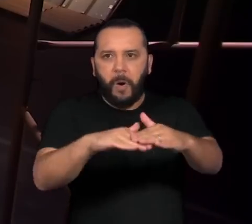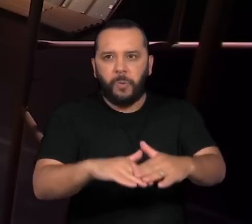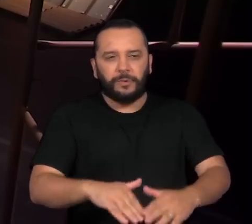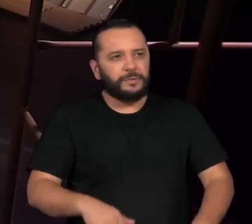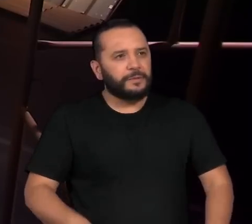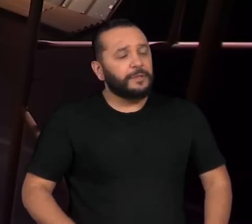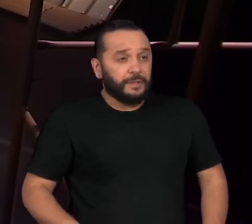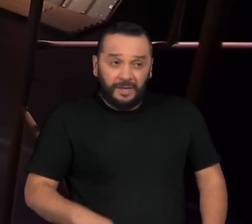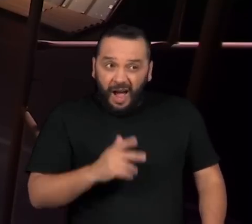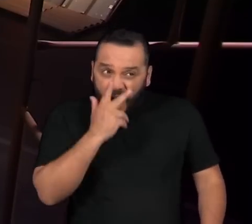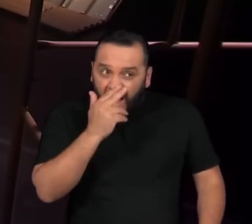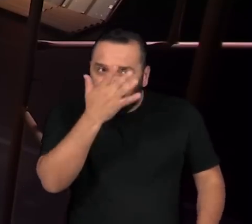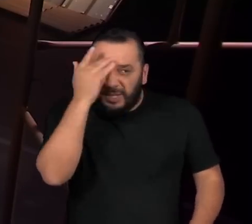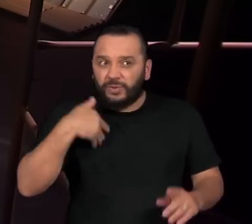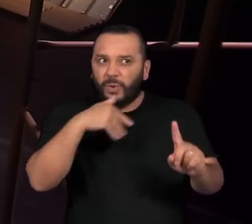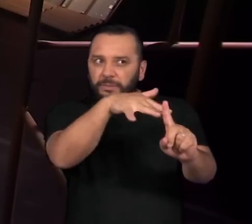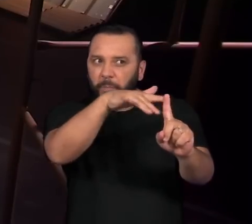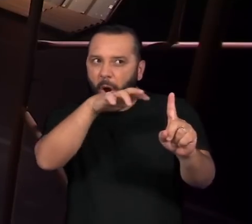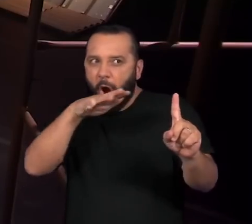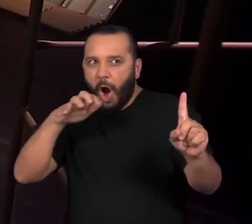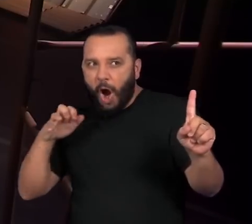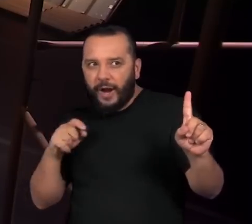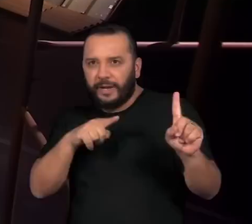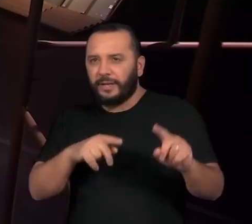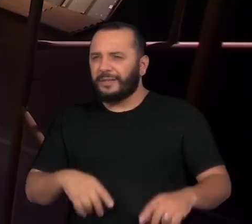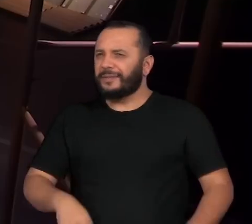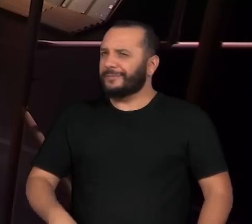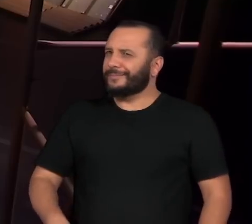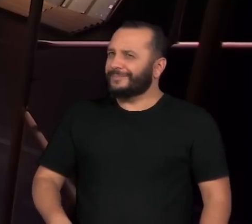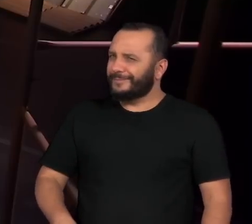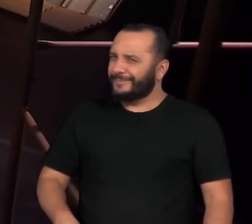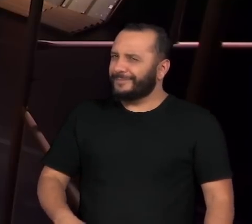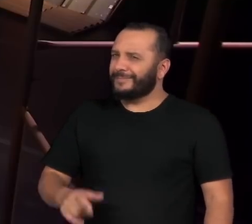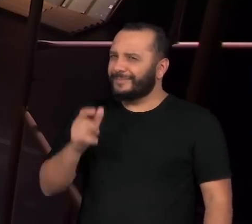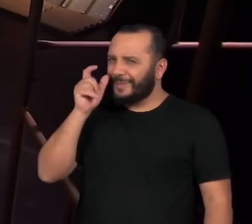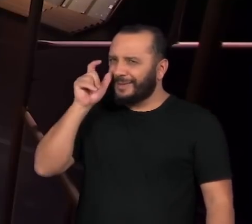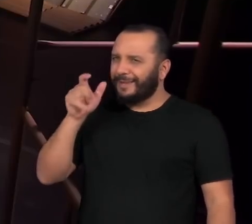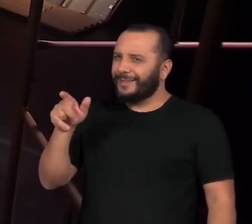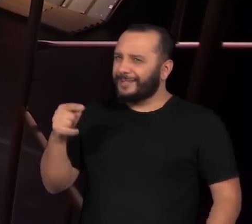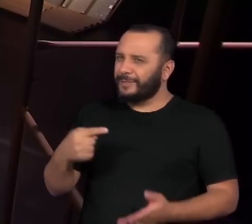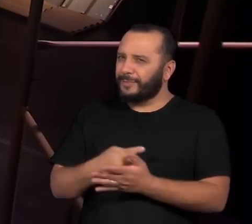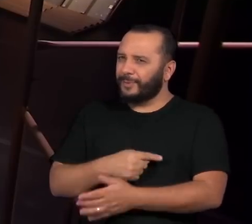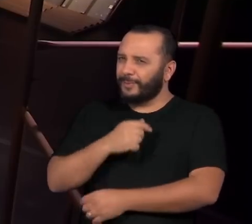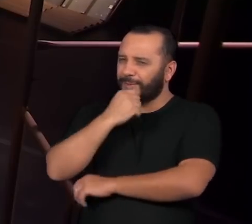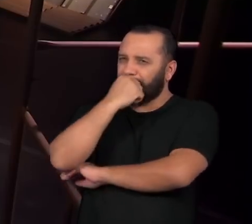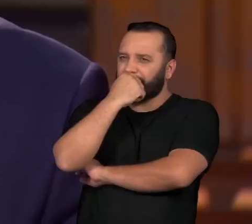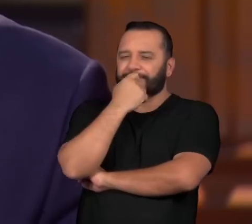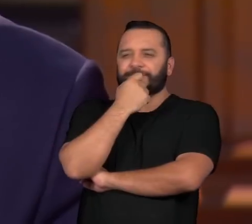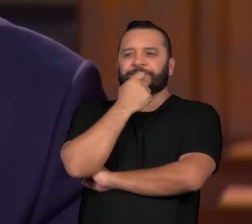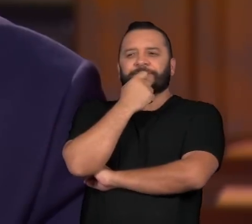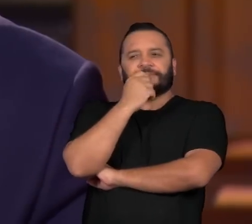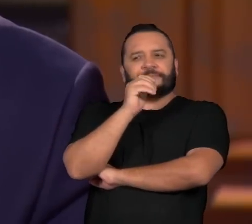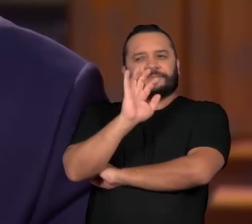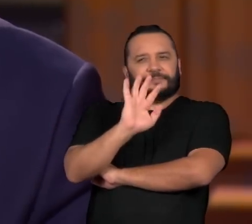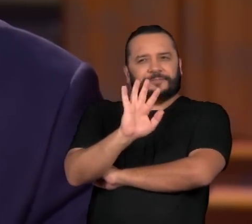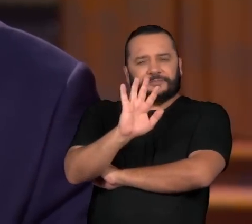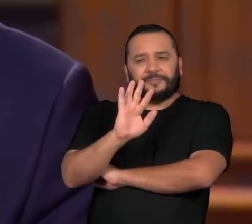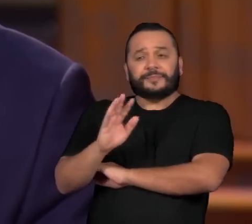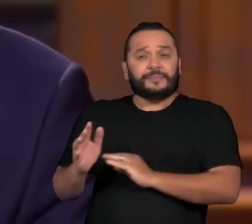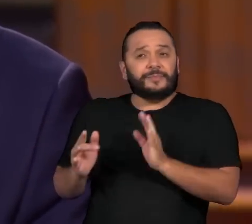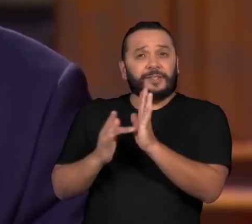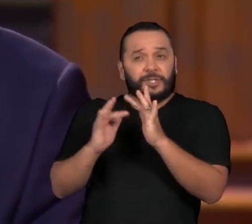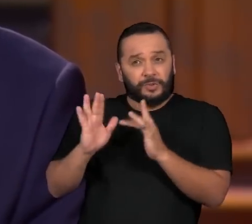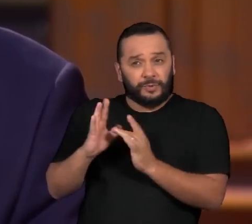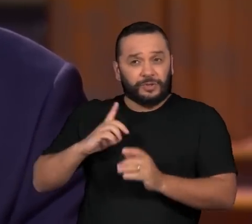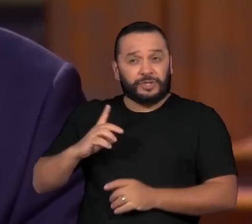ser cancelado? Olha que eu não fiz essa pergunta. Eu acho que... Vamos pensar. Jesus, olha, ele tinha